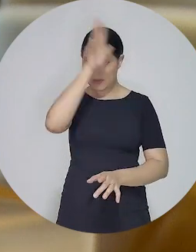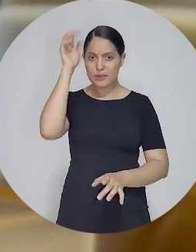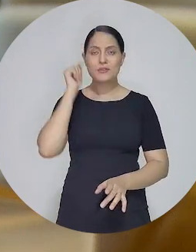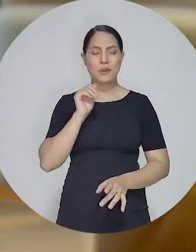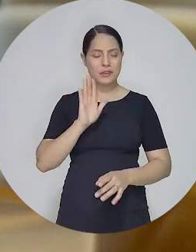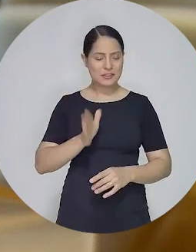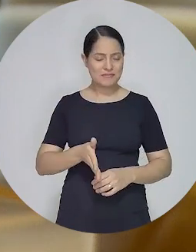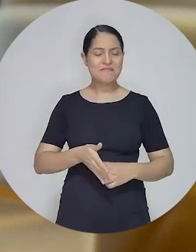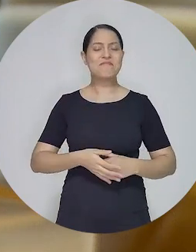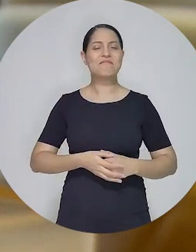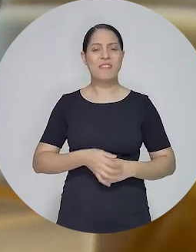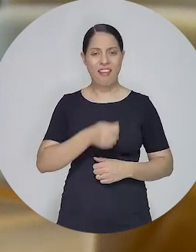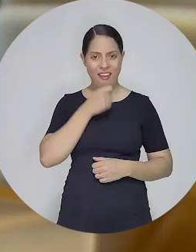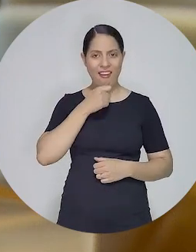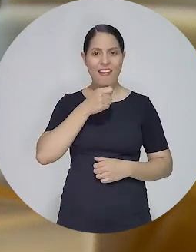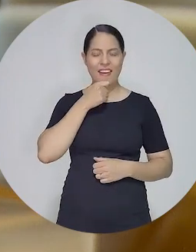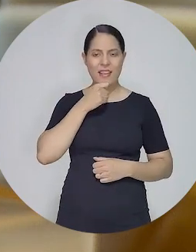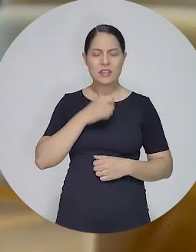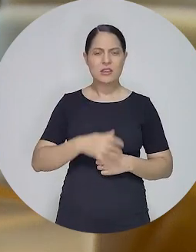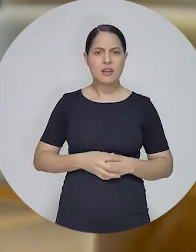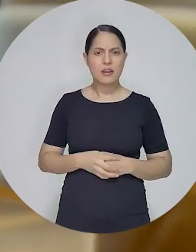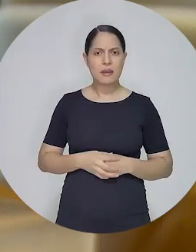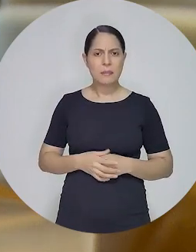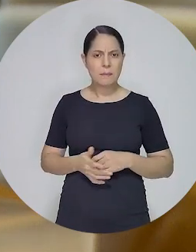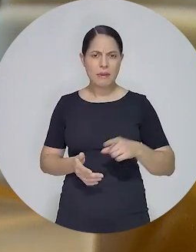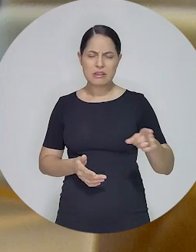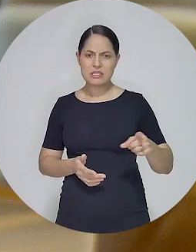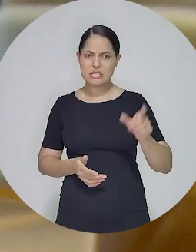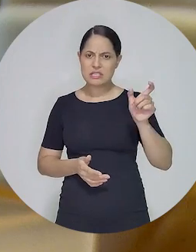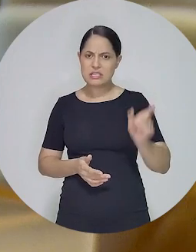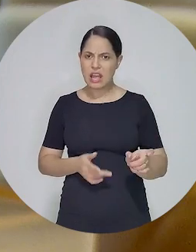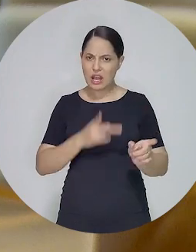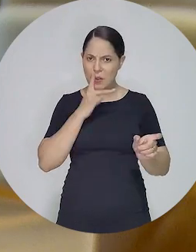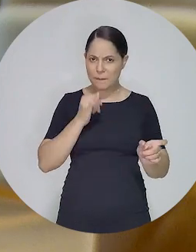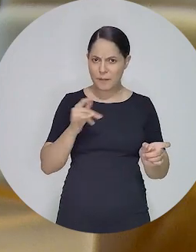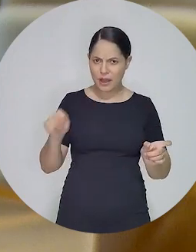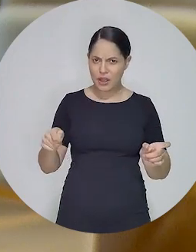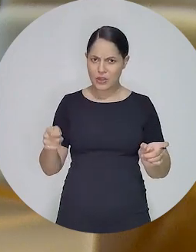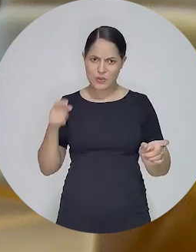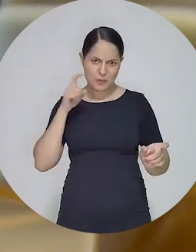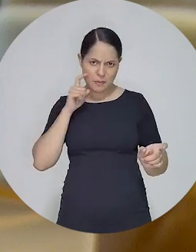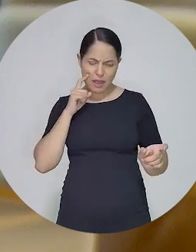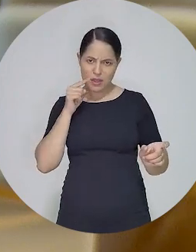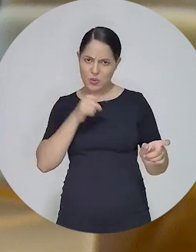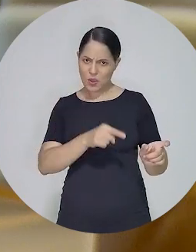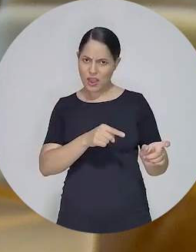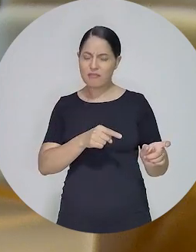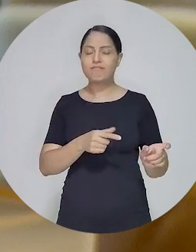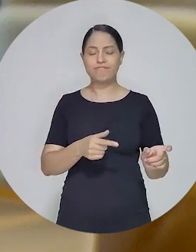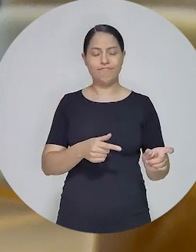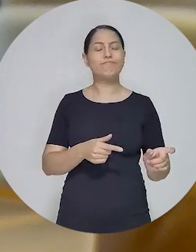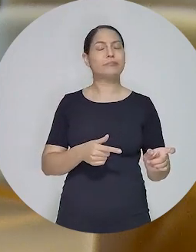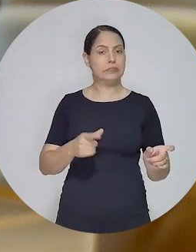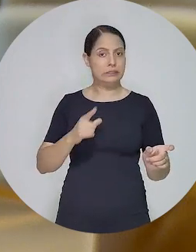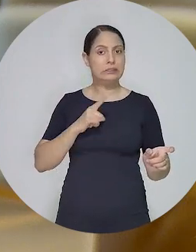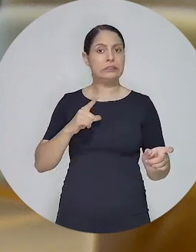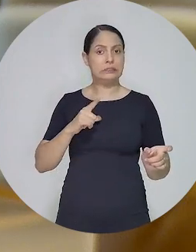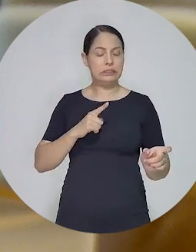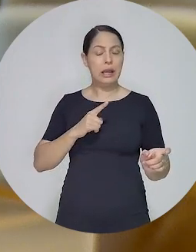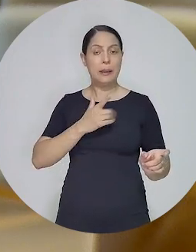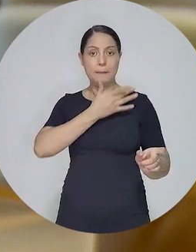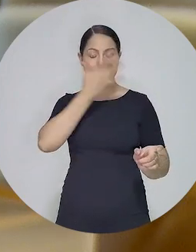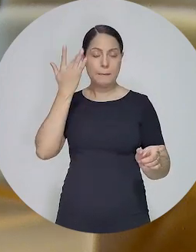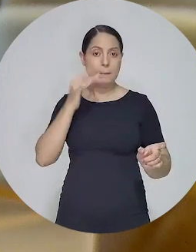da advocacia no Amazonas. Mas ele, fora da ordem, era um homem simples, um visionário e